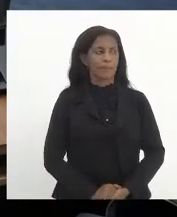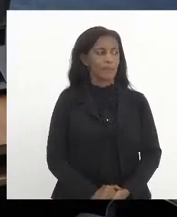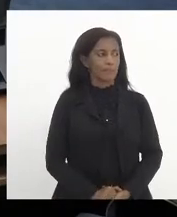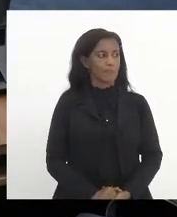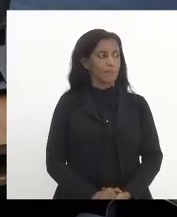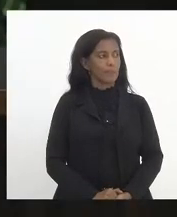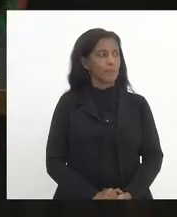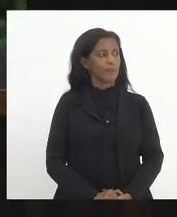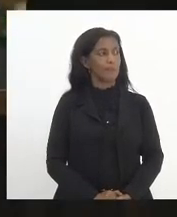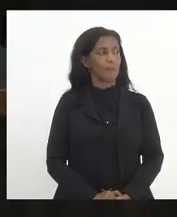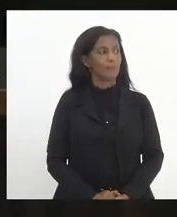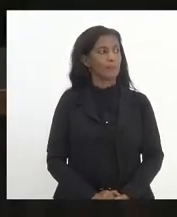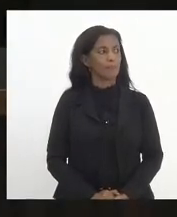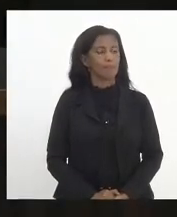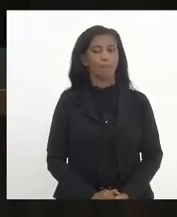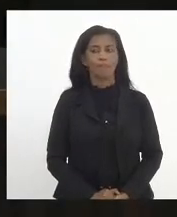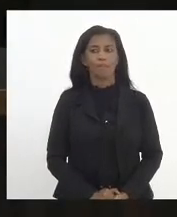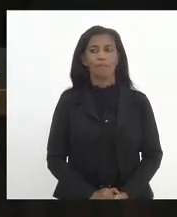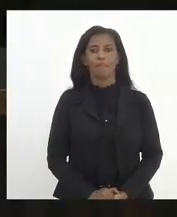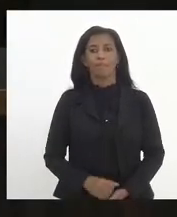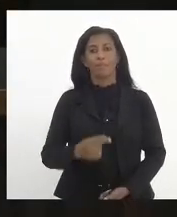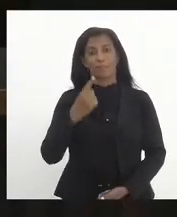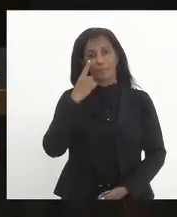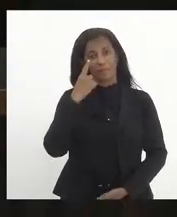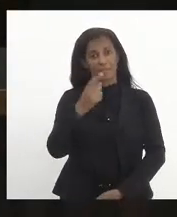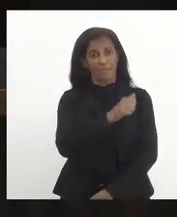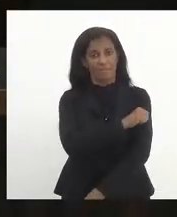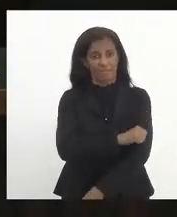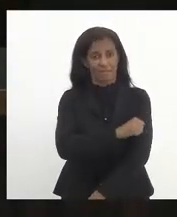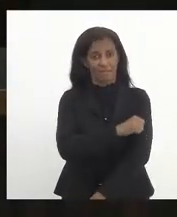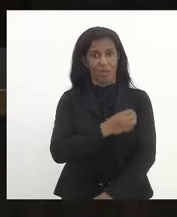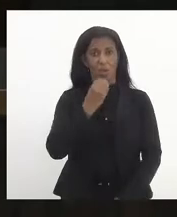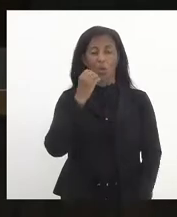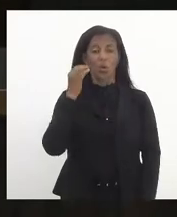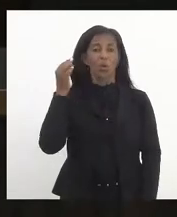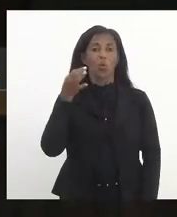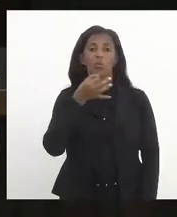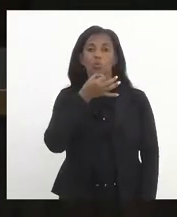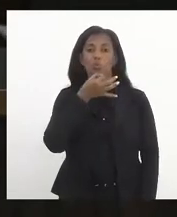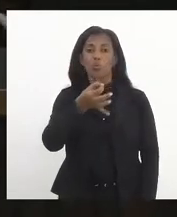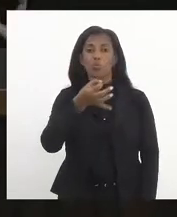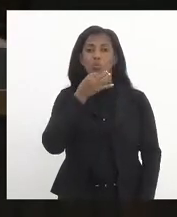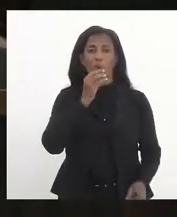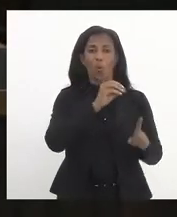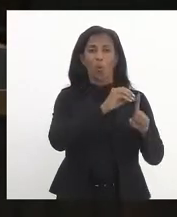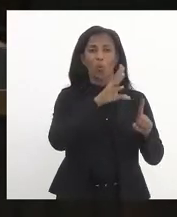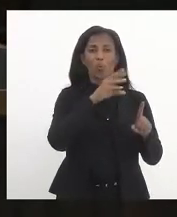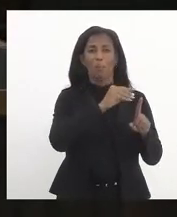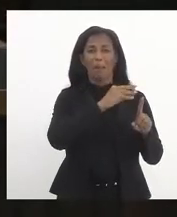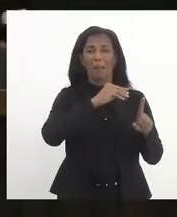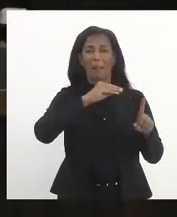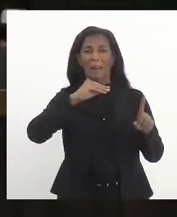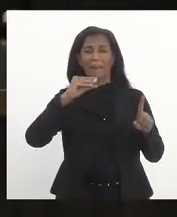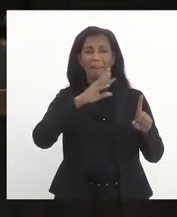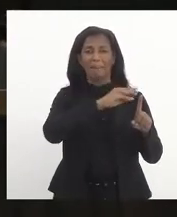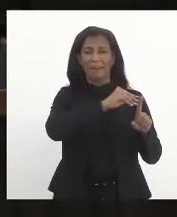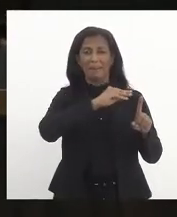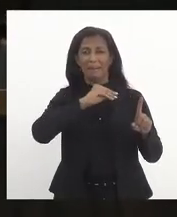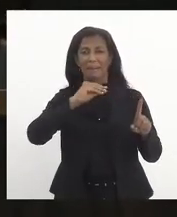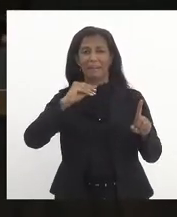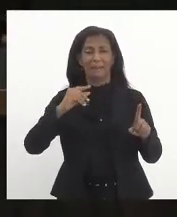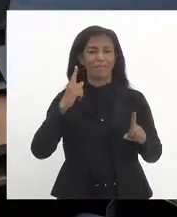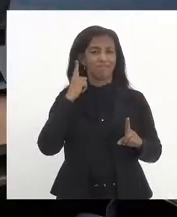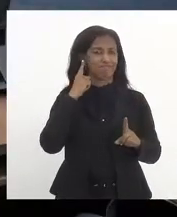Então, enfermeira, eu estou vendo que está aberto o seu som, mas não está chegando. Está ouvindo vocês aí no sistema? Estão